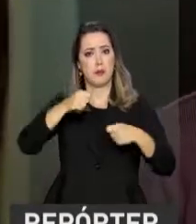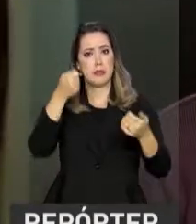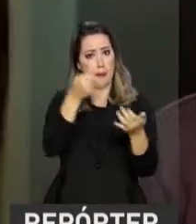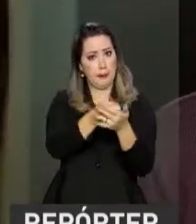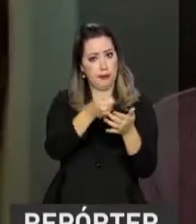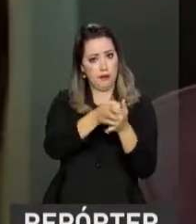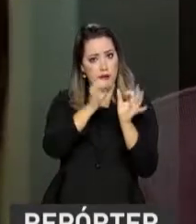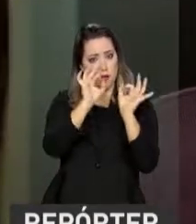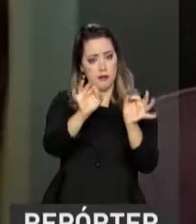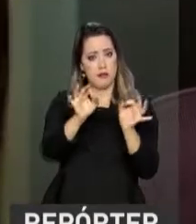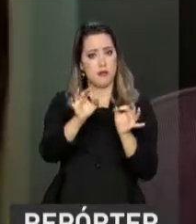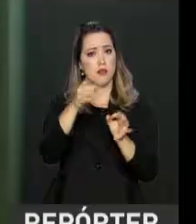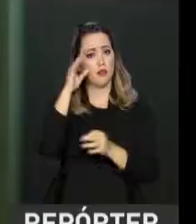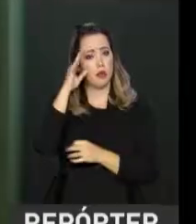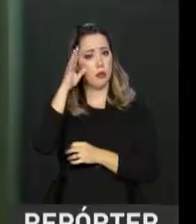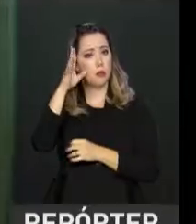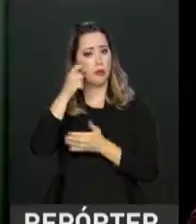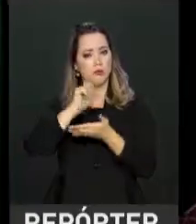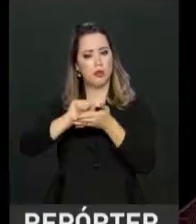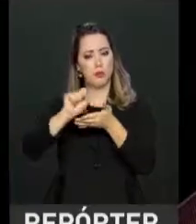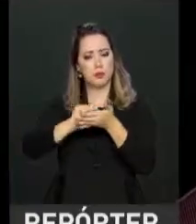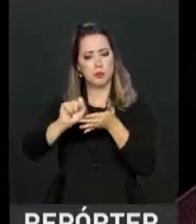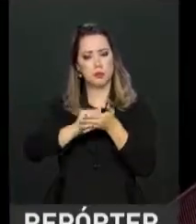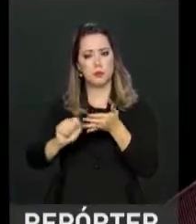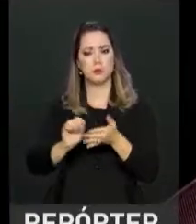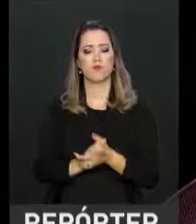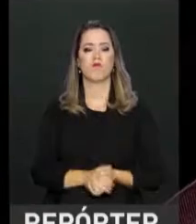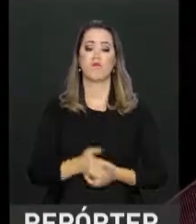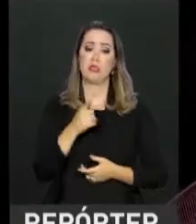pela criação intelectual. São brigas